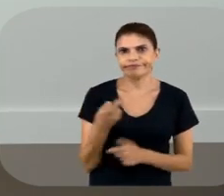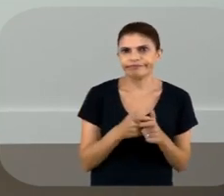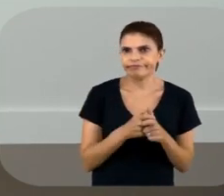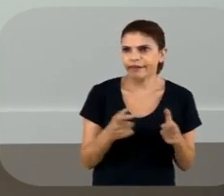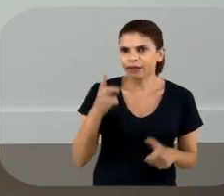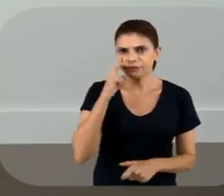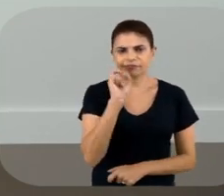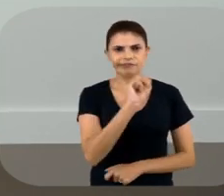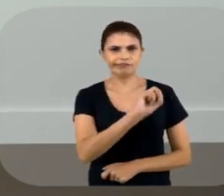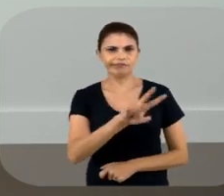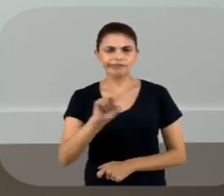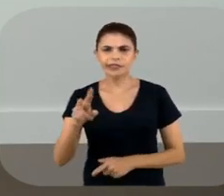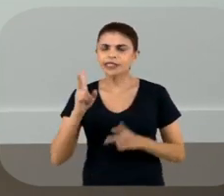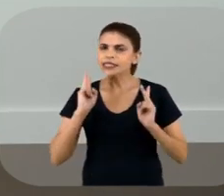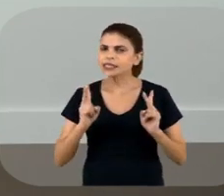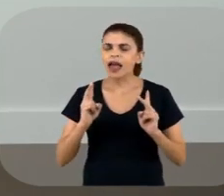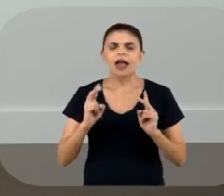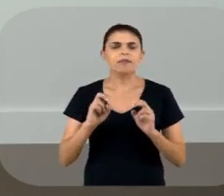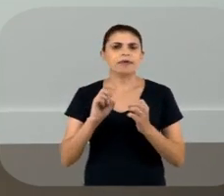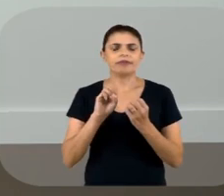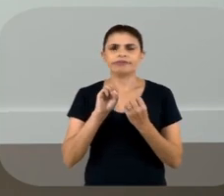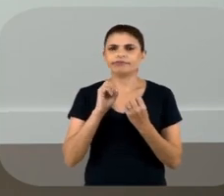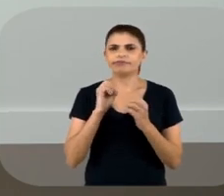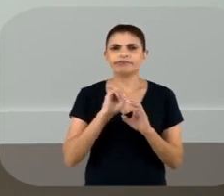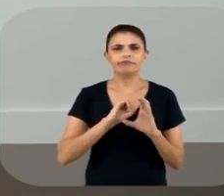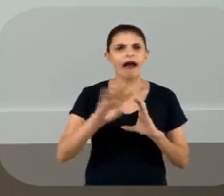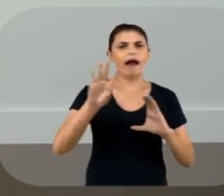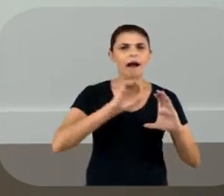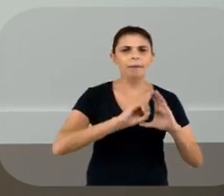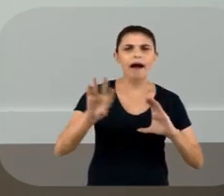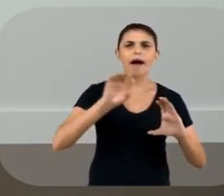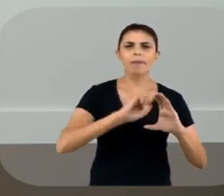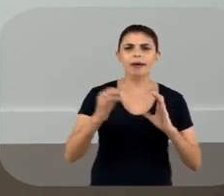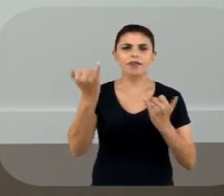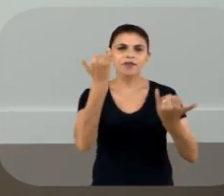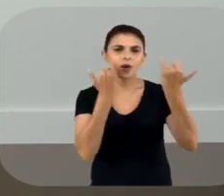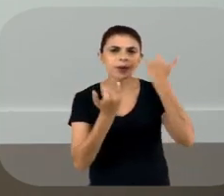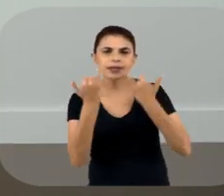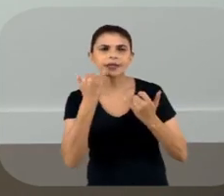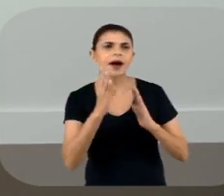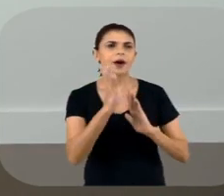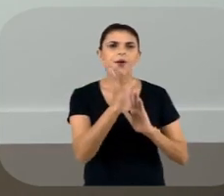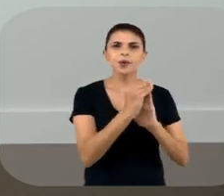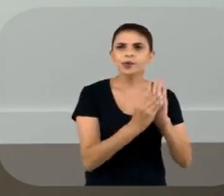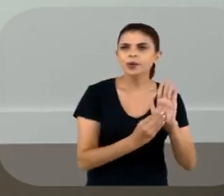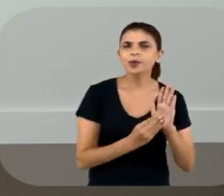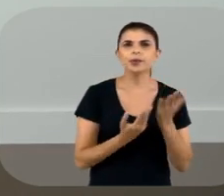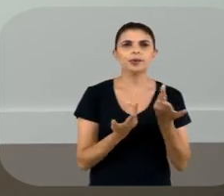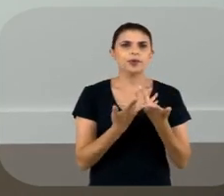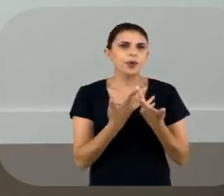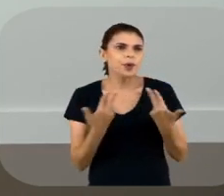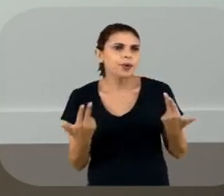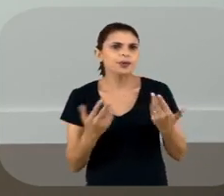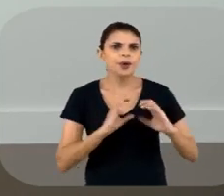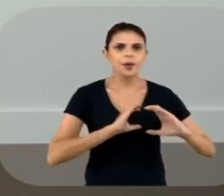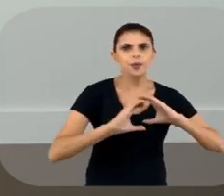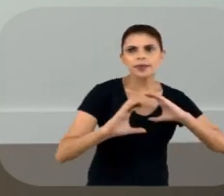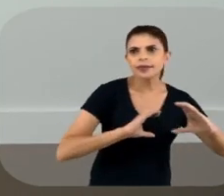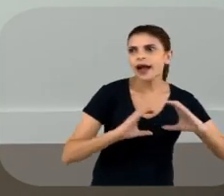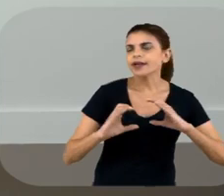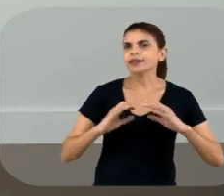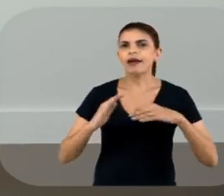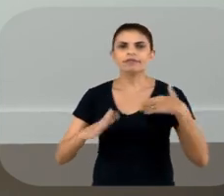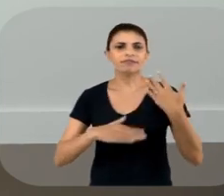em dia, a gente é bombardeado o tempo inteiro por informação, por conteúdo, né, por ferramentas de